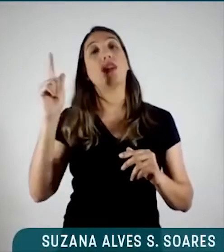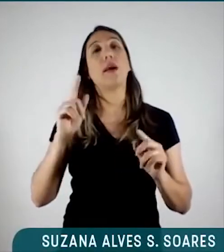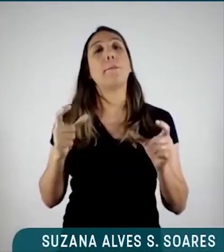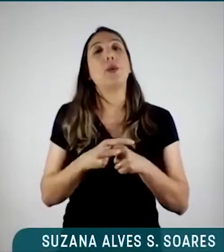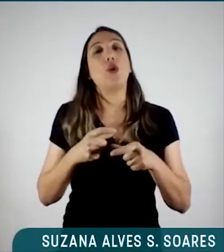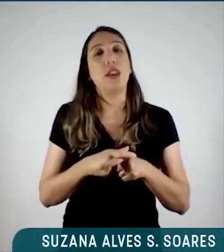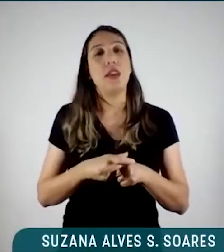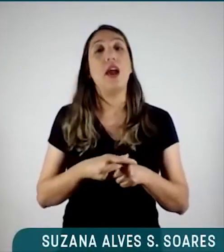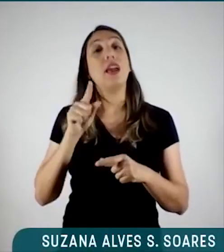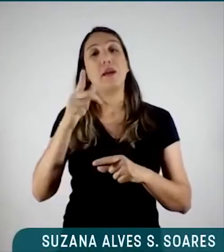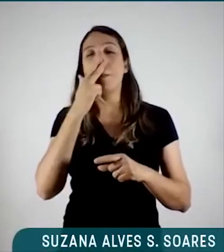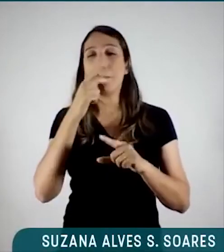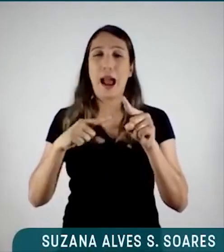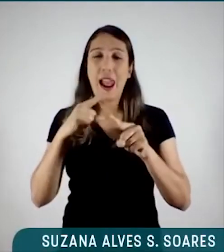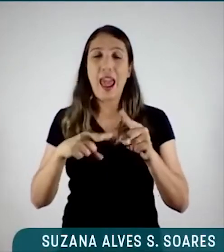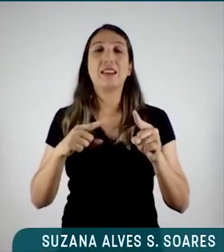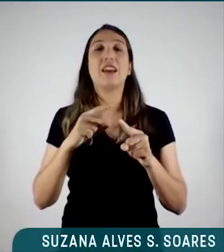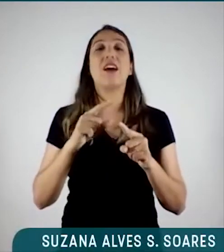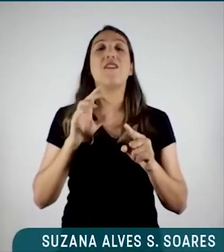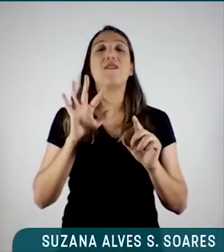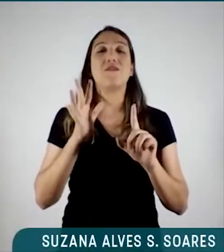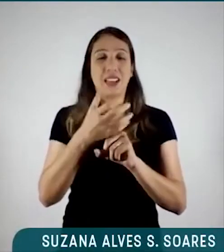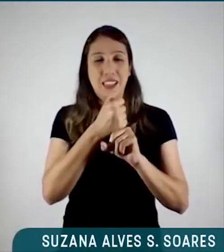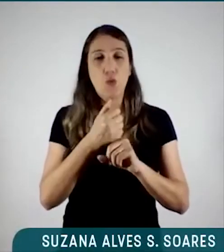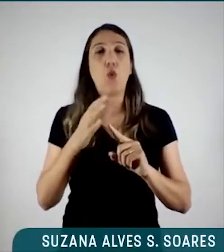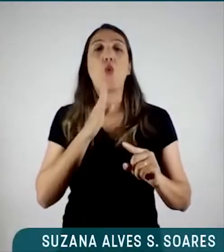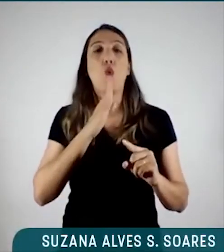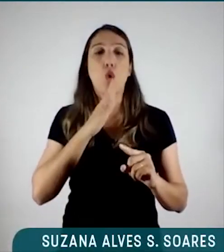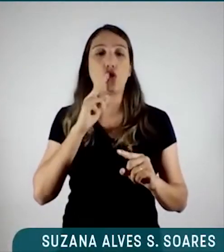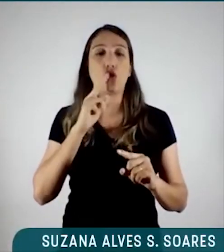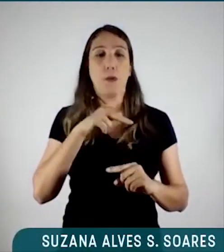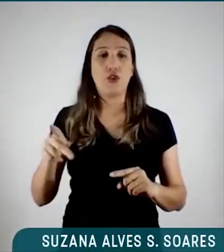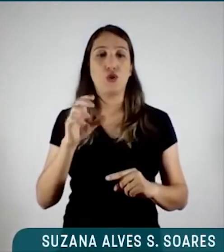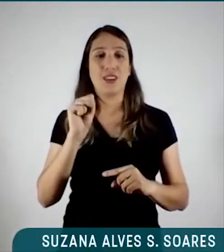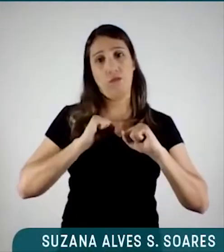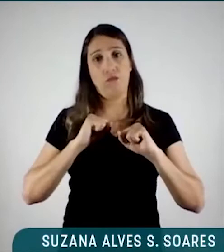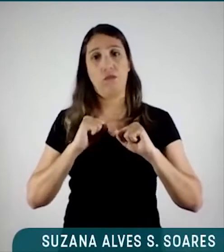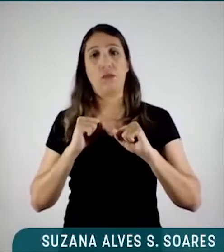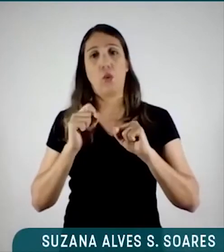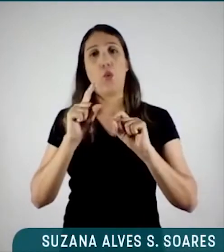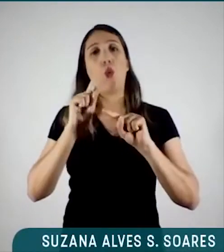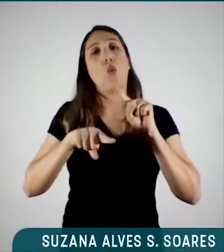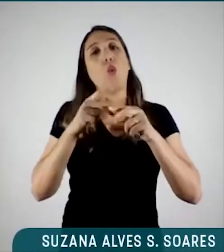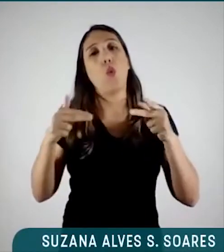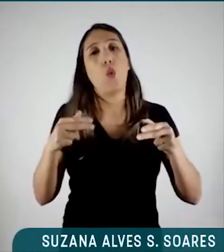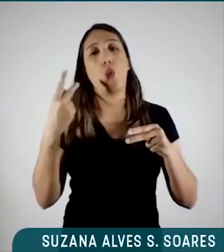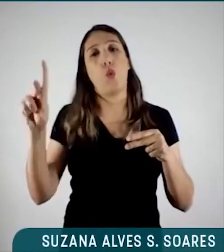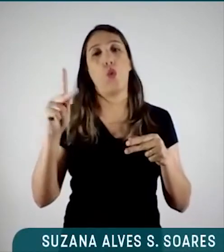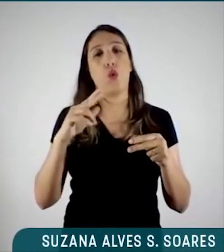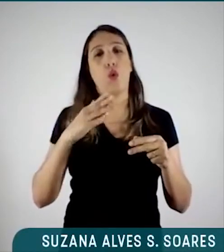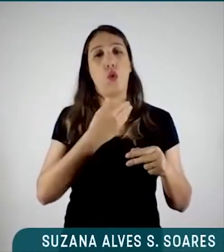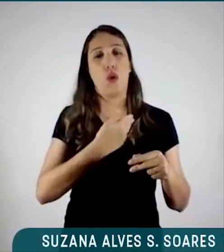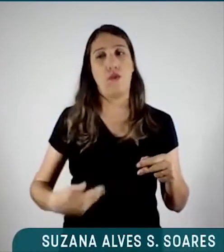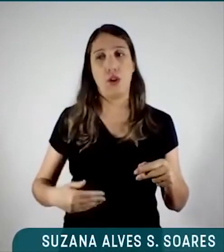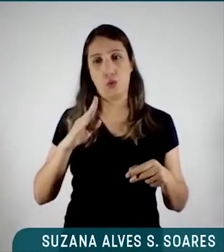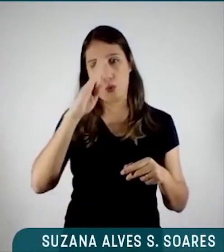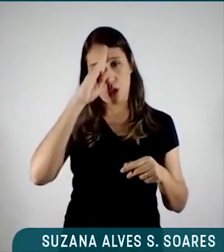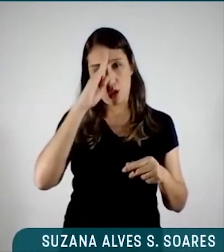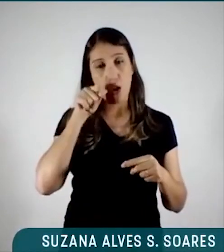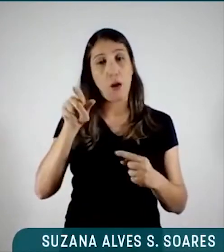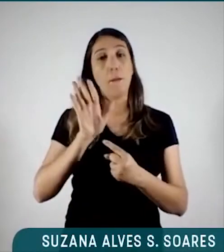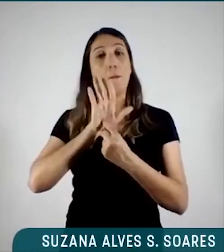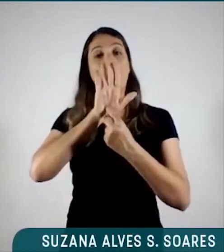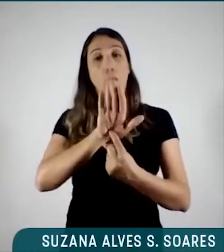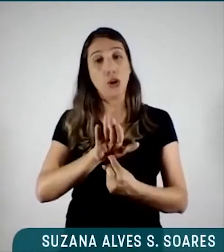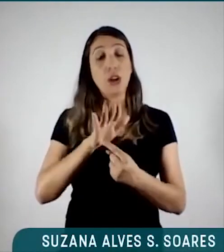fascismo, e eu concordo com o professor Safatli, mas muito porque ele viu uma janela de oportunidade. Isso mostra que nós temos, de fato, um problema